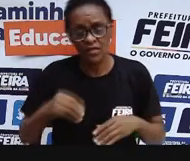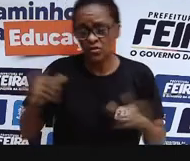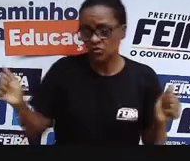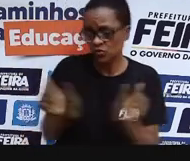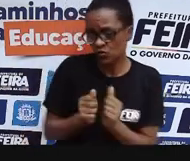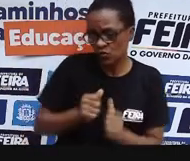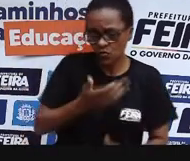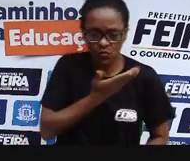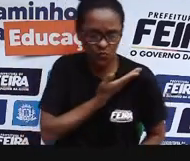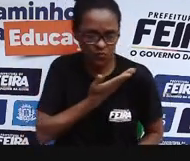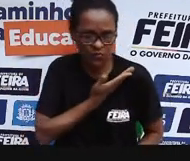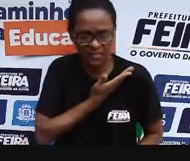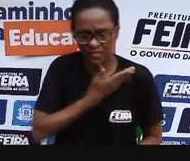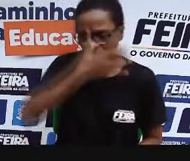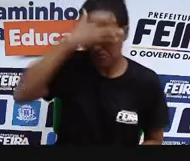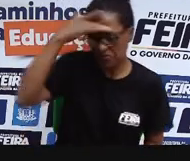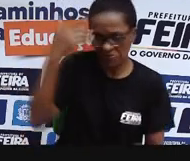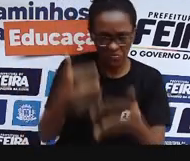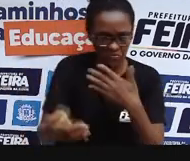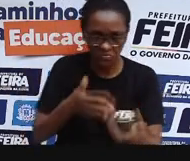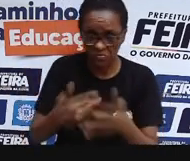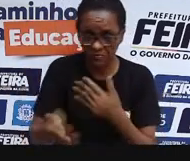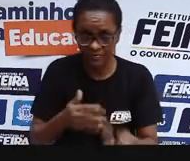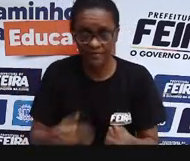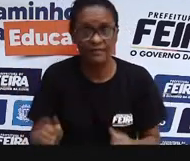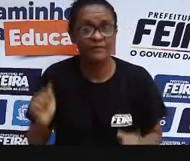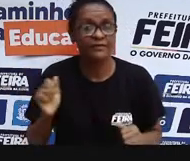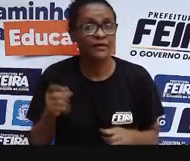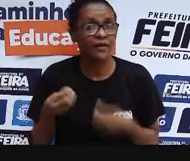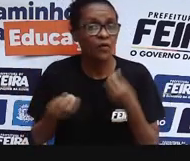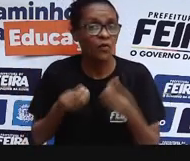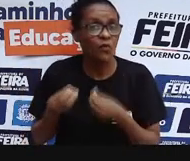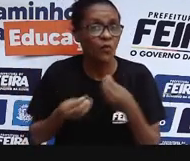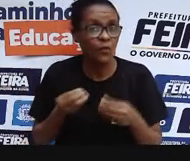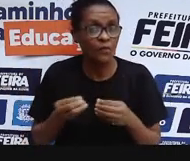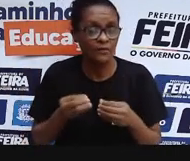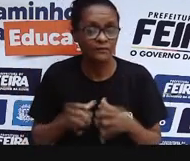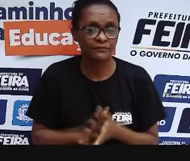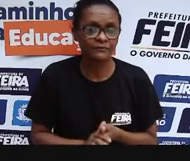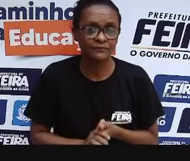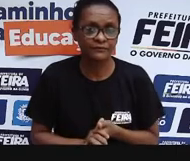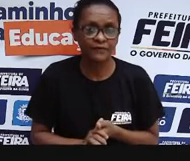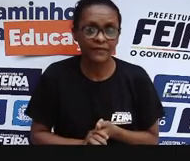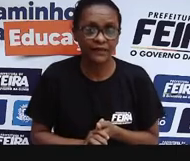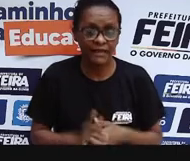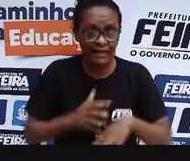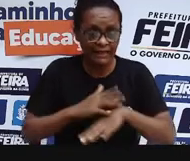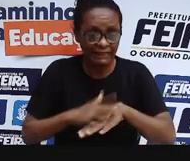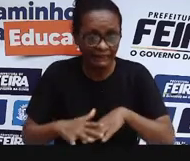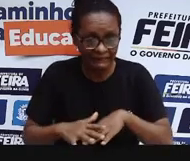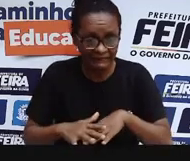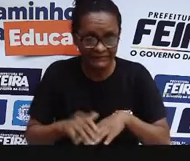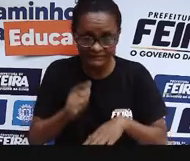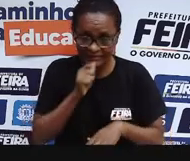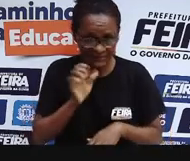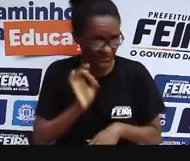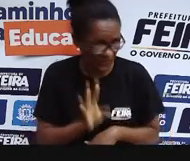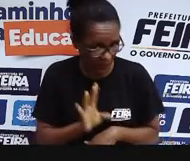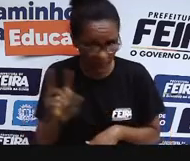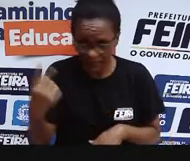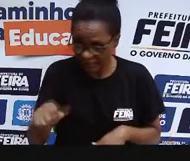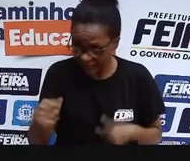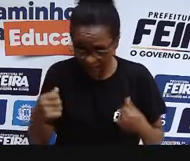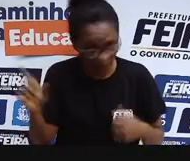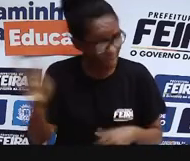e não apenas a ausência de doença ou enfermidade. O que isso quer dizer, minha pró? Isso quer dizer que, para a gente